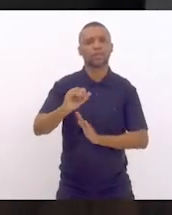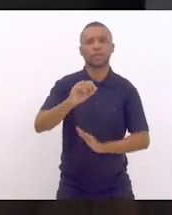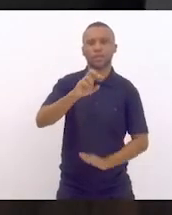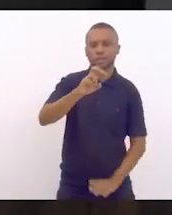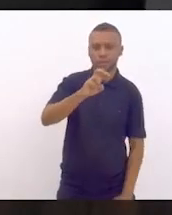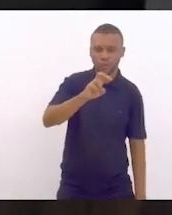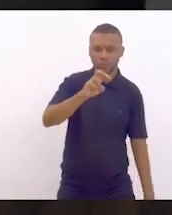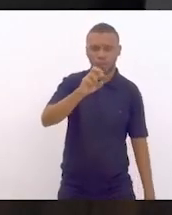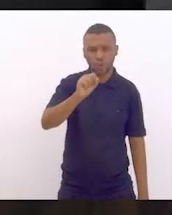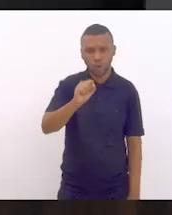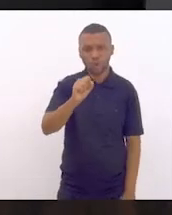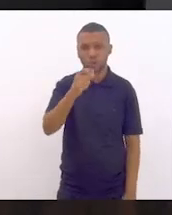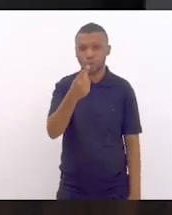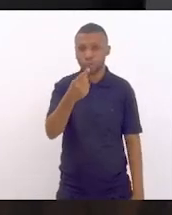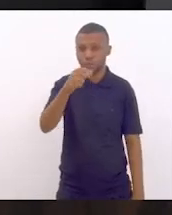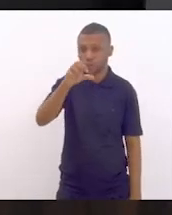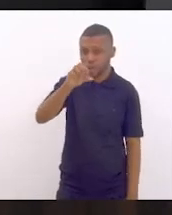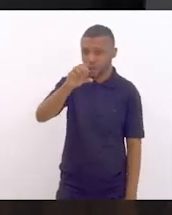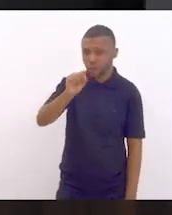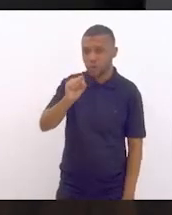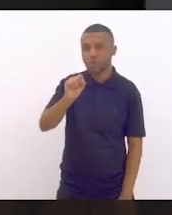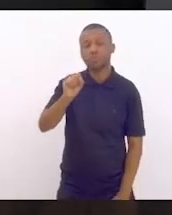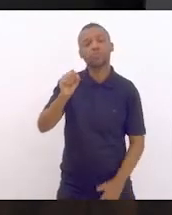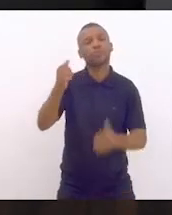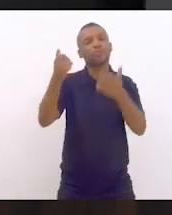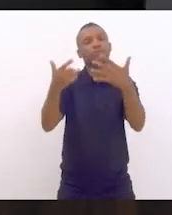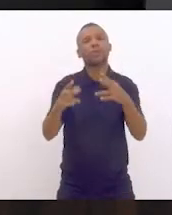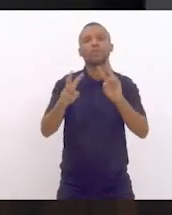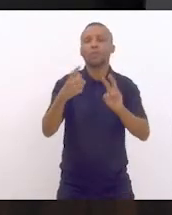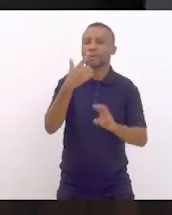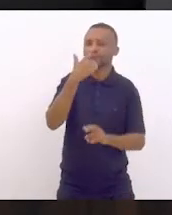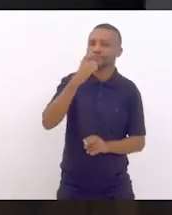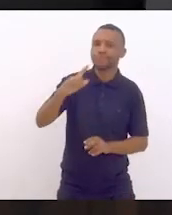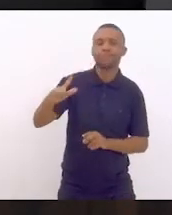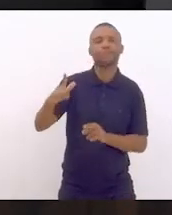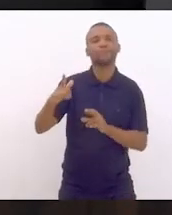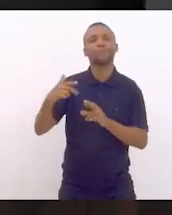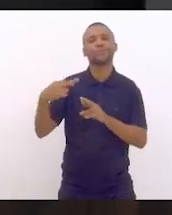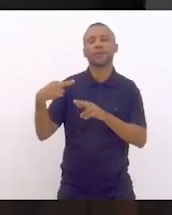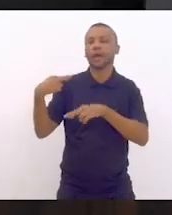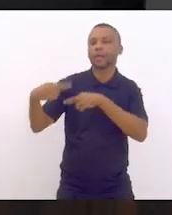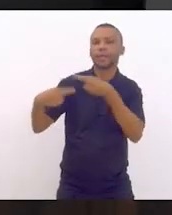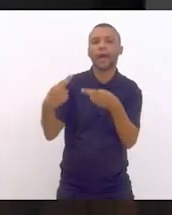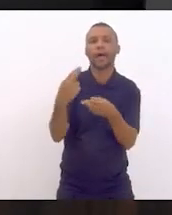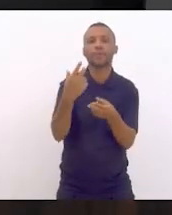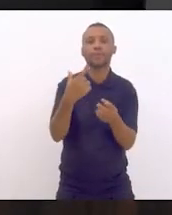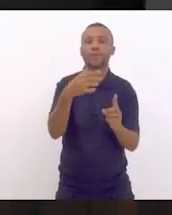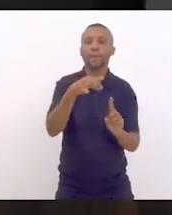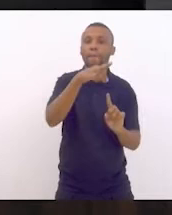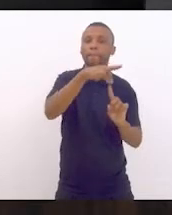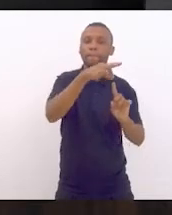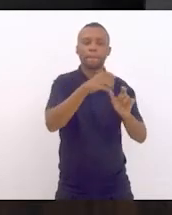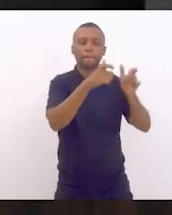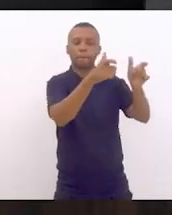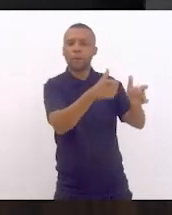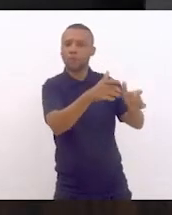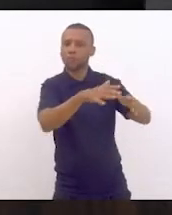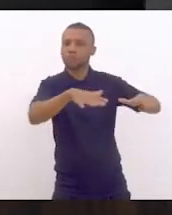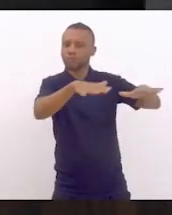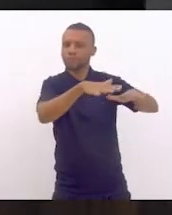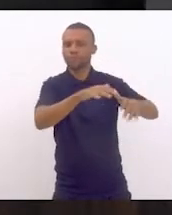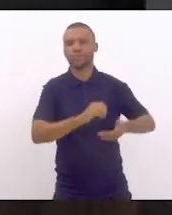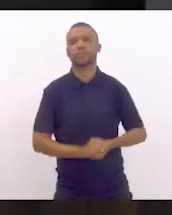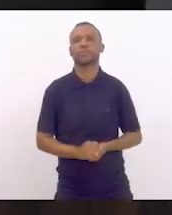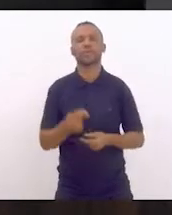autoria do deputado Tiago Pampolha, que dispõe sobre o descarte de embalagens recicláveis em pontos comerciais no estado do Rio de Janeiro e da outras providências.